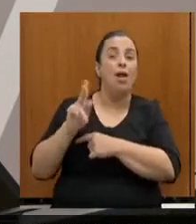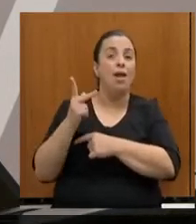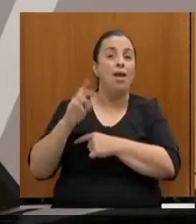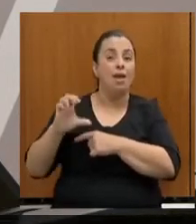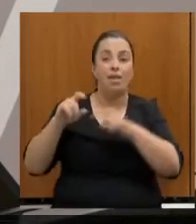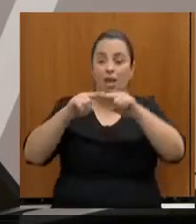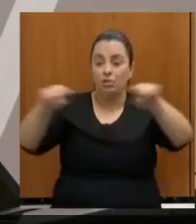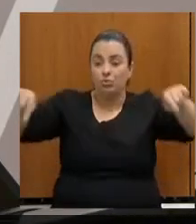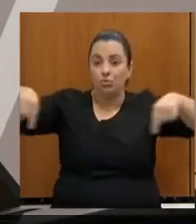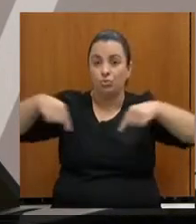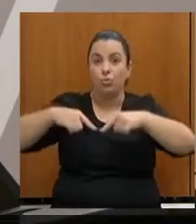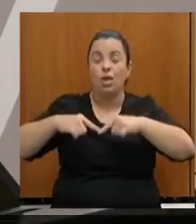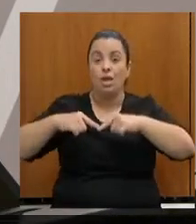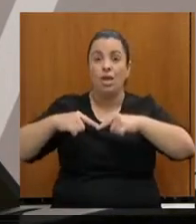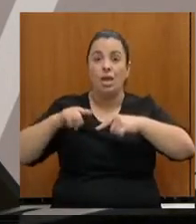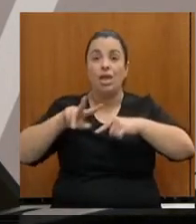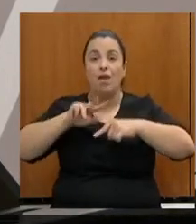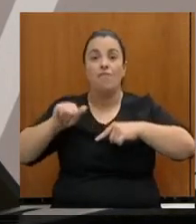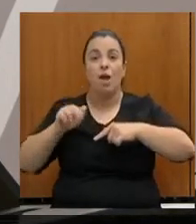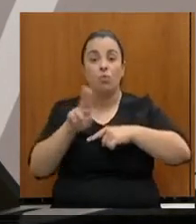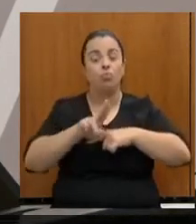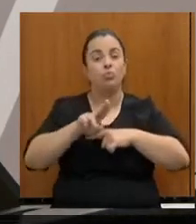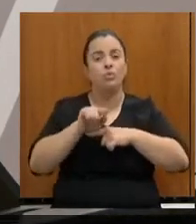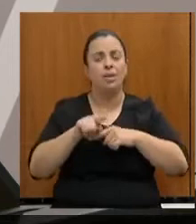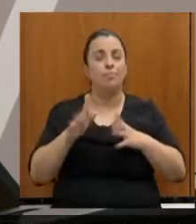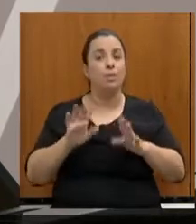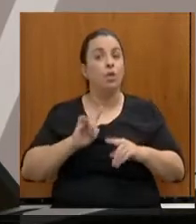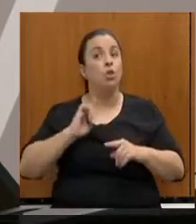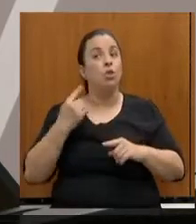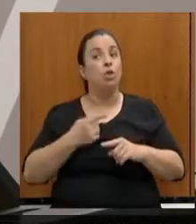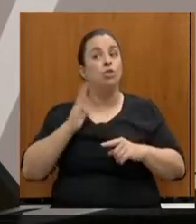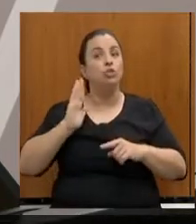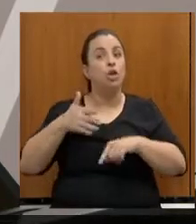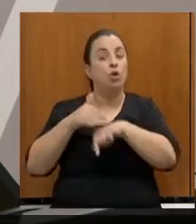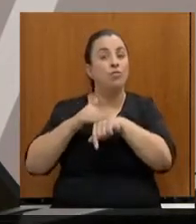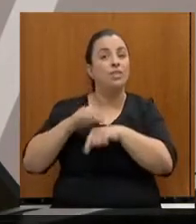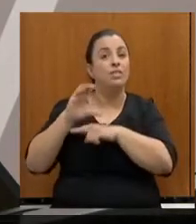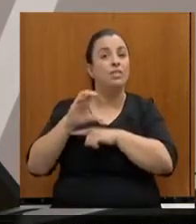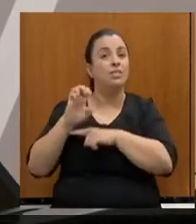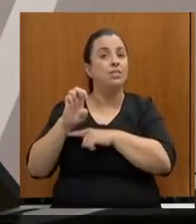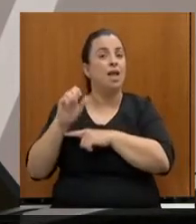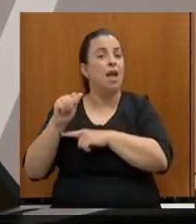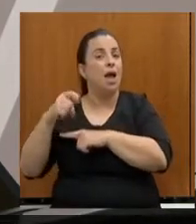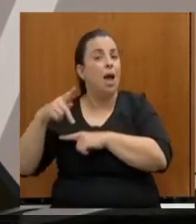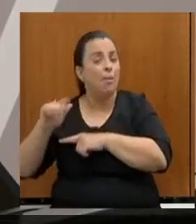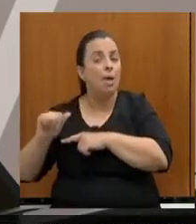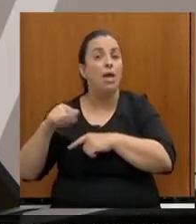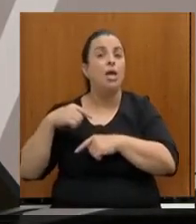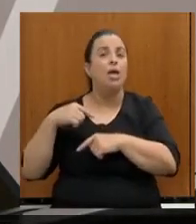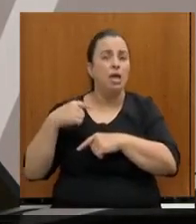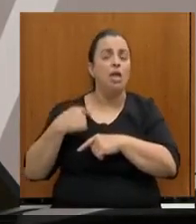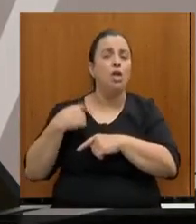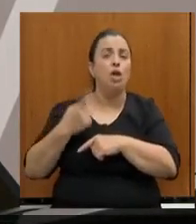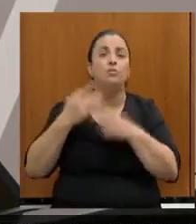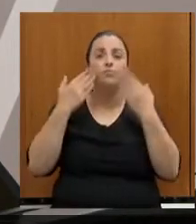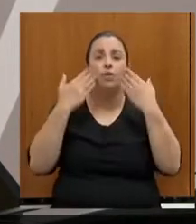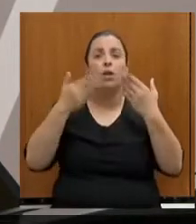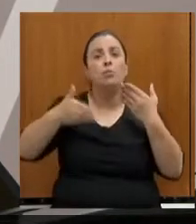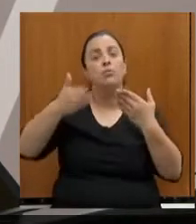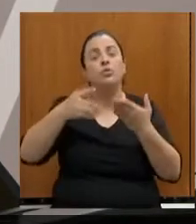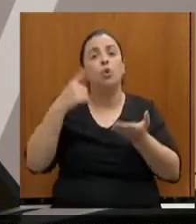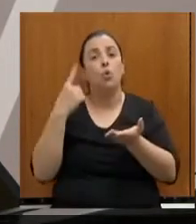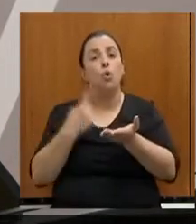Então nesse sentido nós já adiantamos com seapa e já podemos aqui afirmar o compromisso que nós vamos assinar